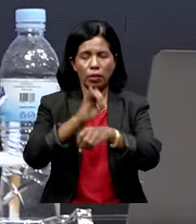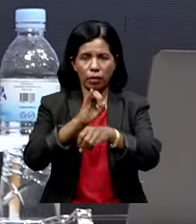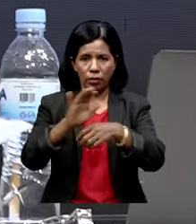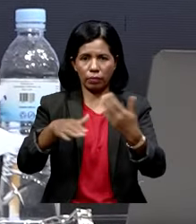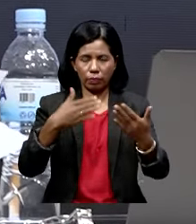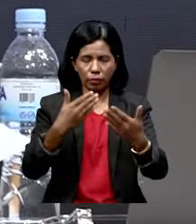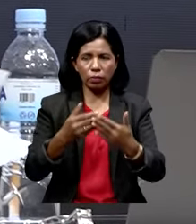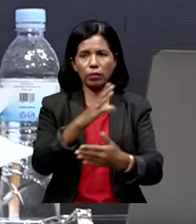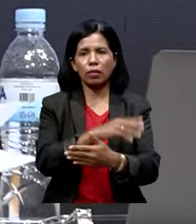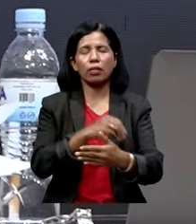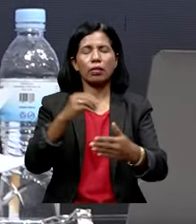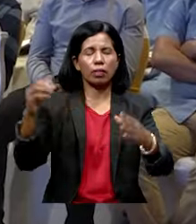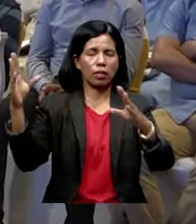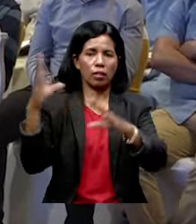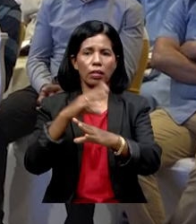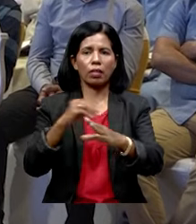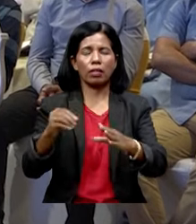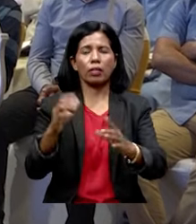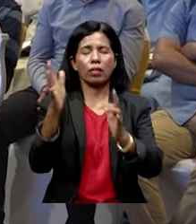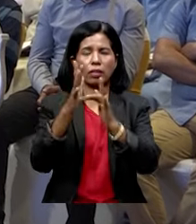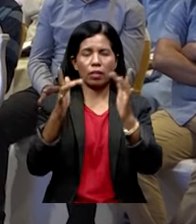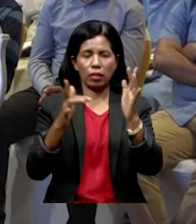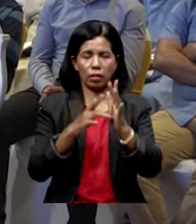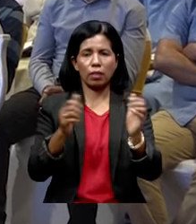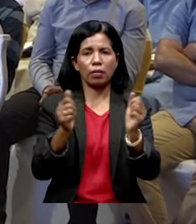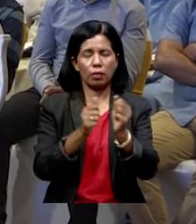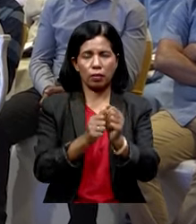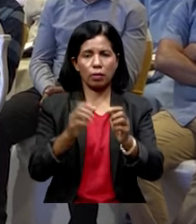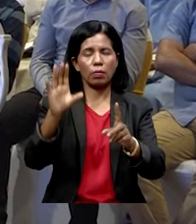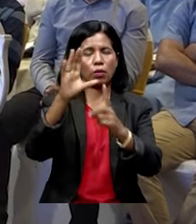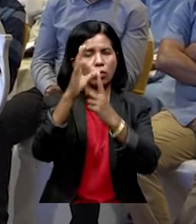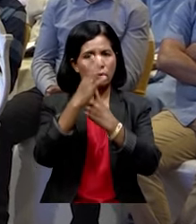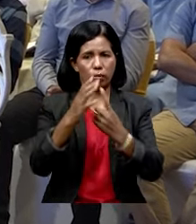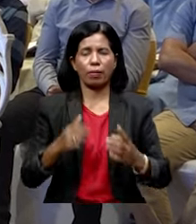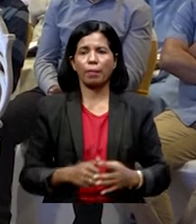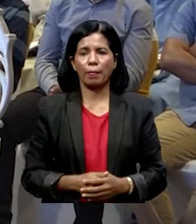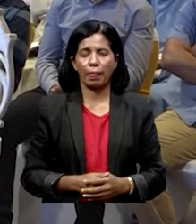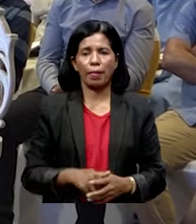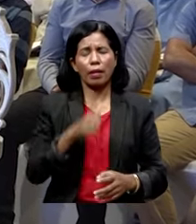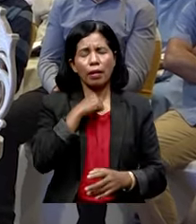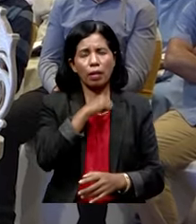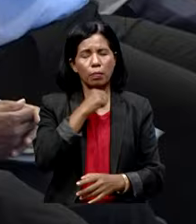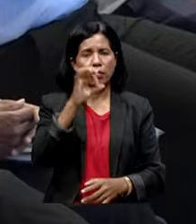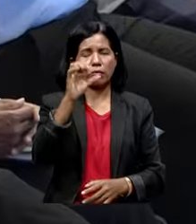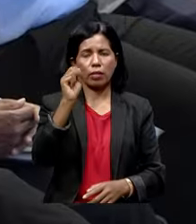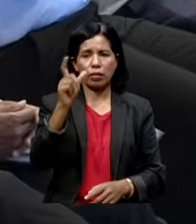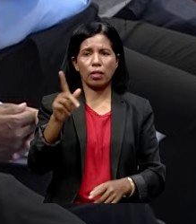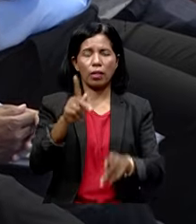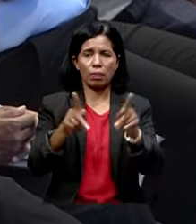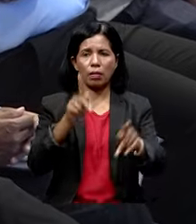a seminário ho tema a fé Cristo em contexto multicultural. Padre Franz Atete, serani católico.